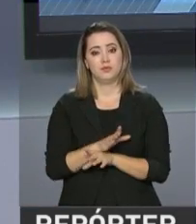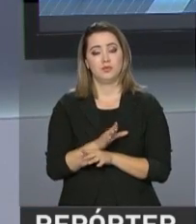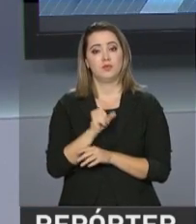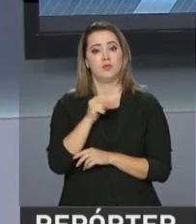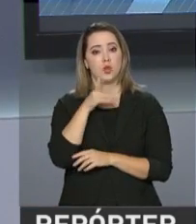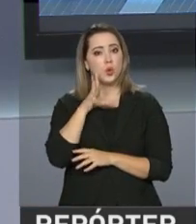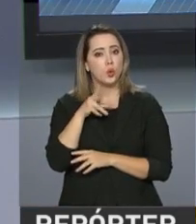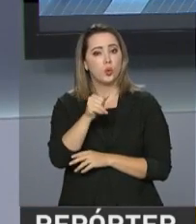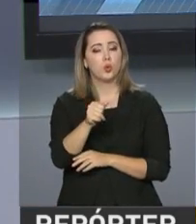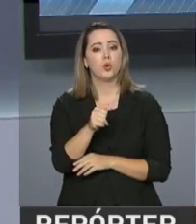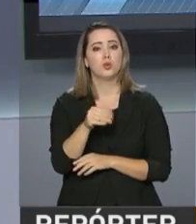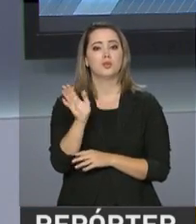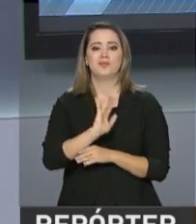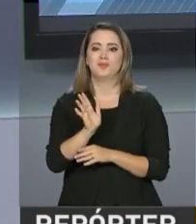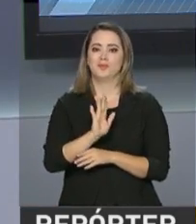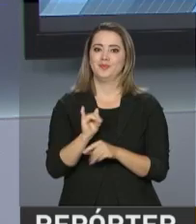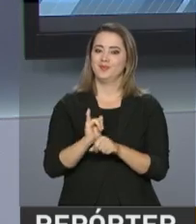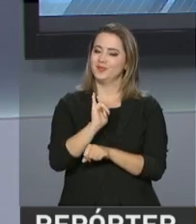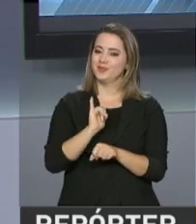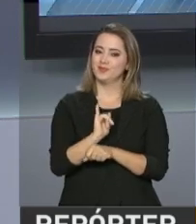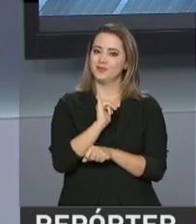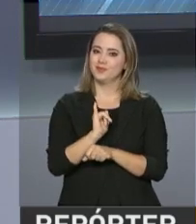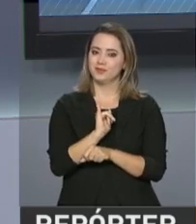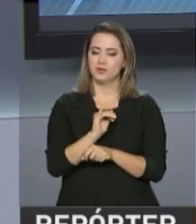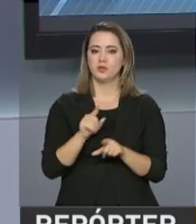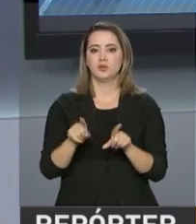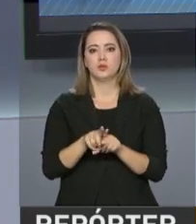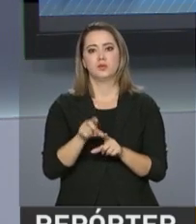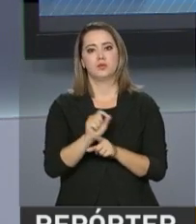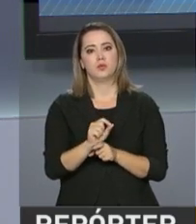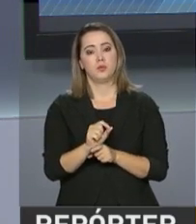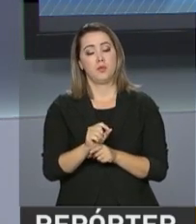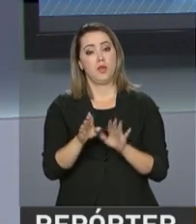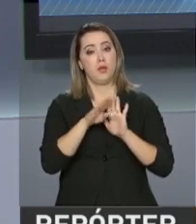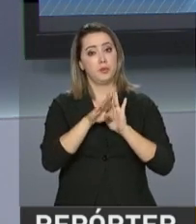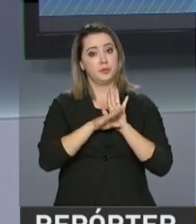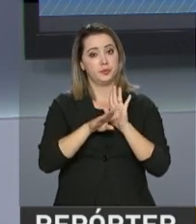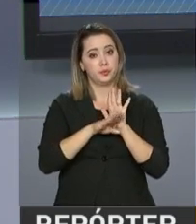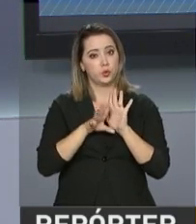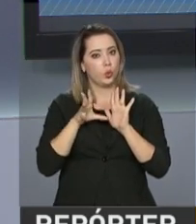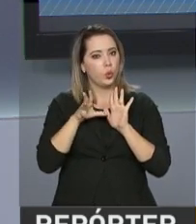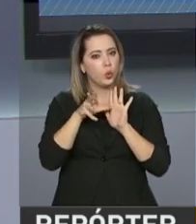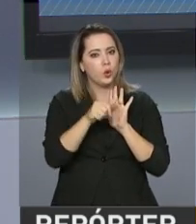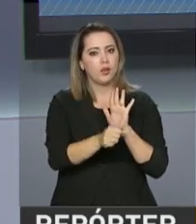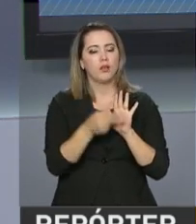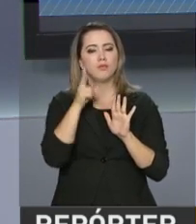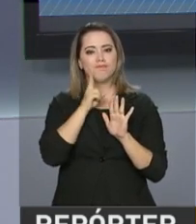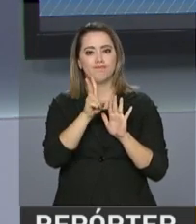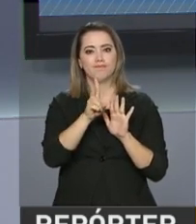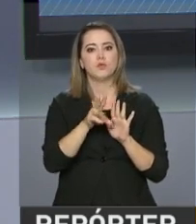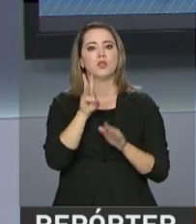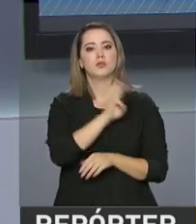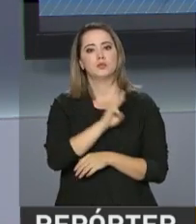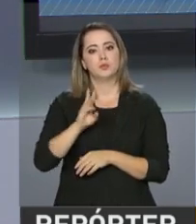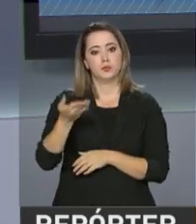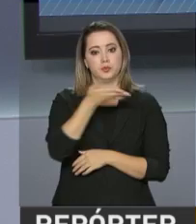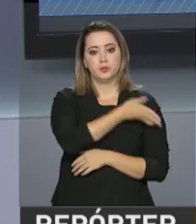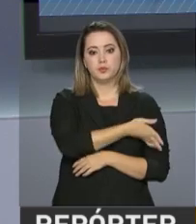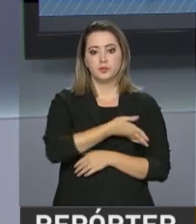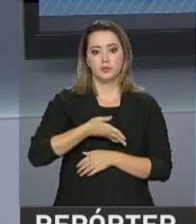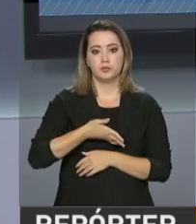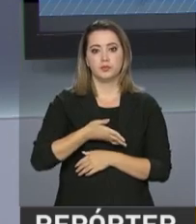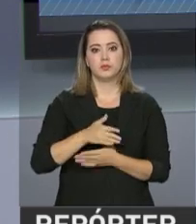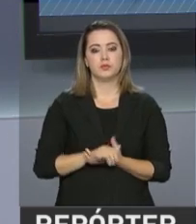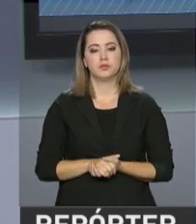aqui. Todas as nossas reportagens você encontra em nosso canal no YouTube. E a programação completa também está disponível em nossa página